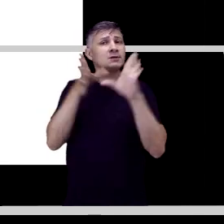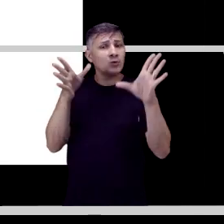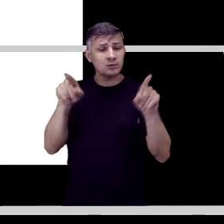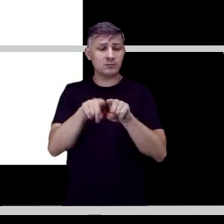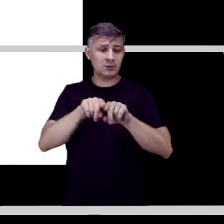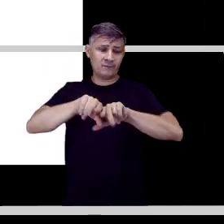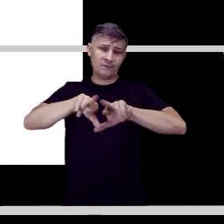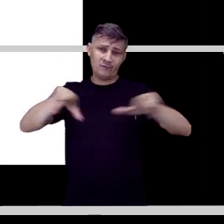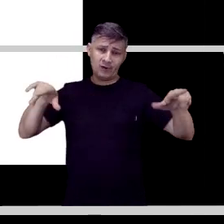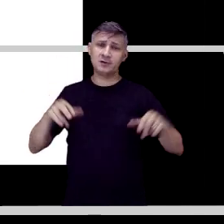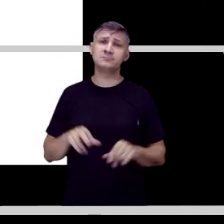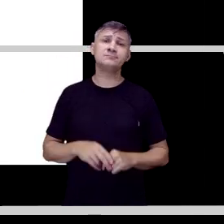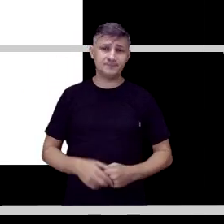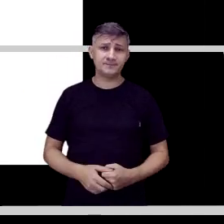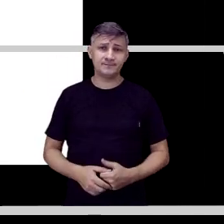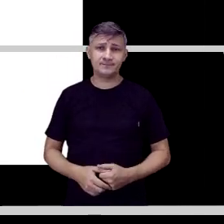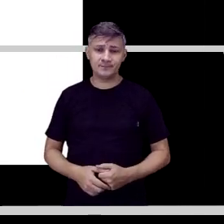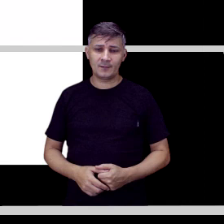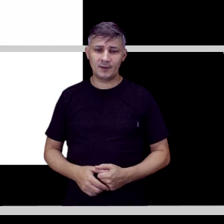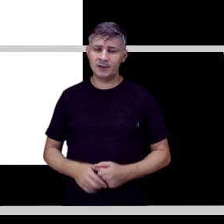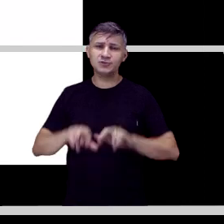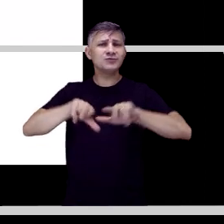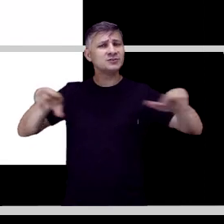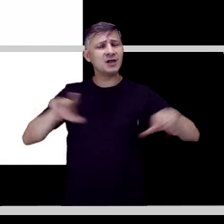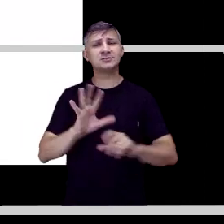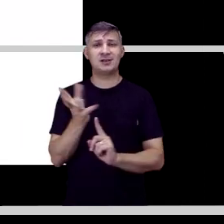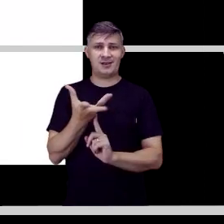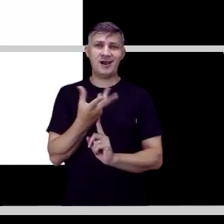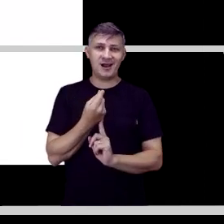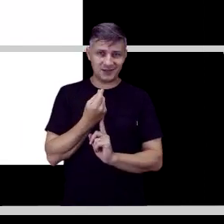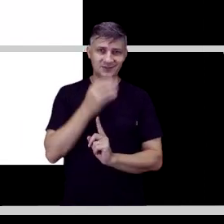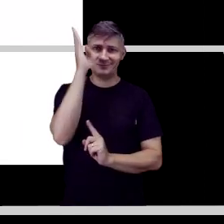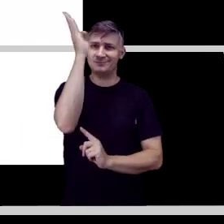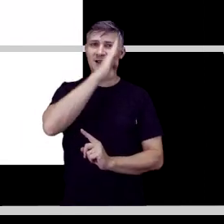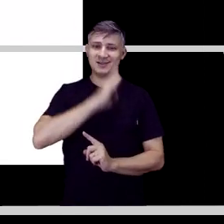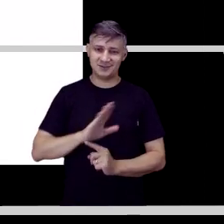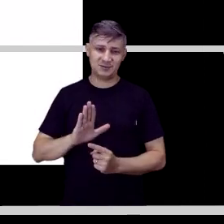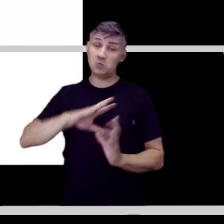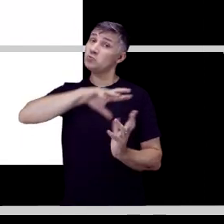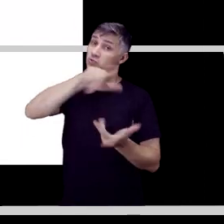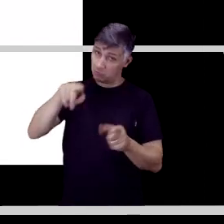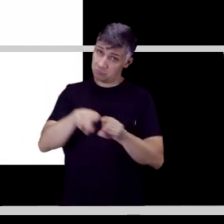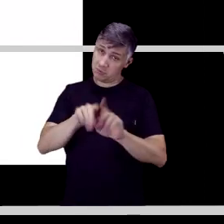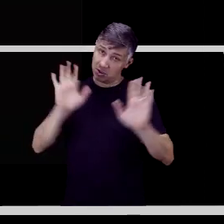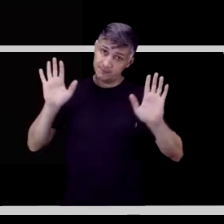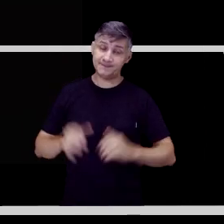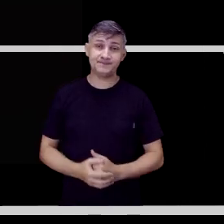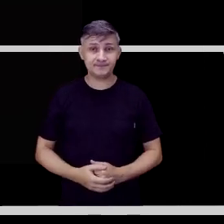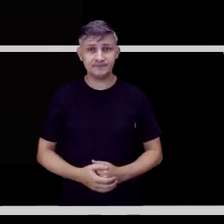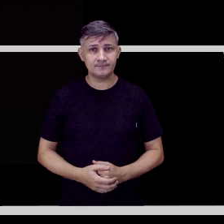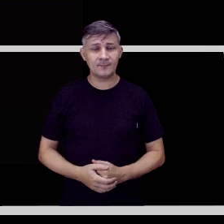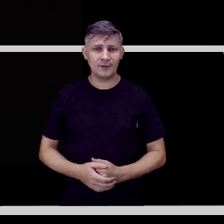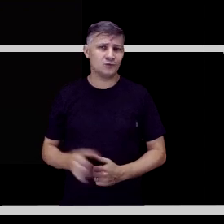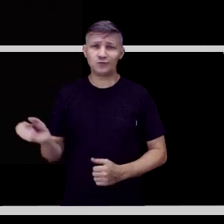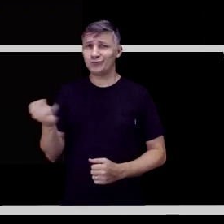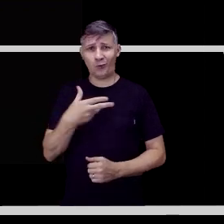democrático, enfim, e de diversidade da arte brasileira e mundial, enfim,